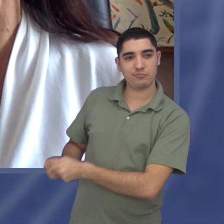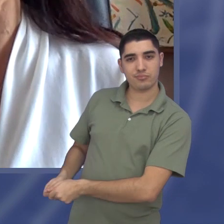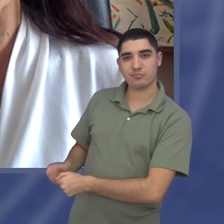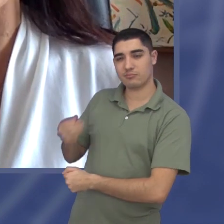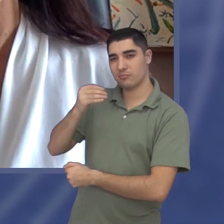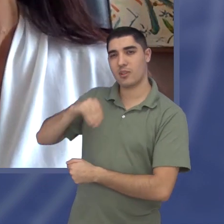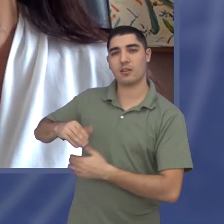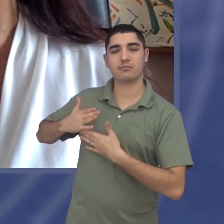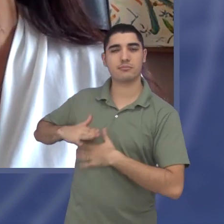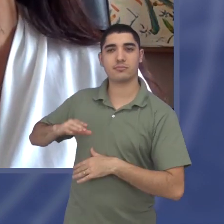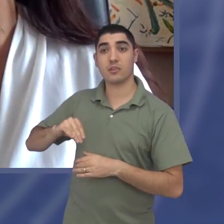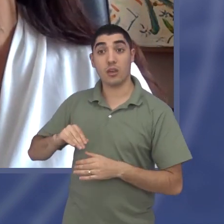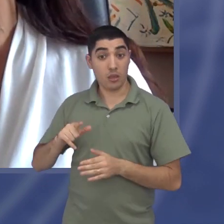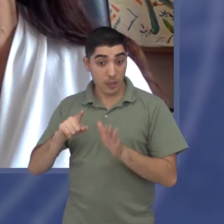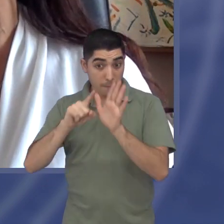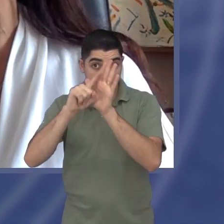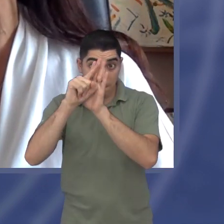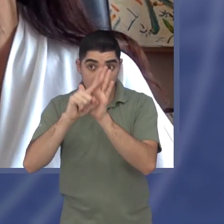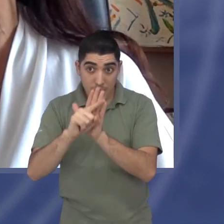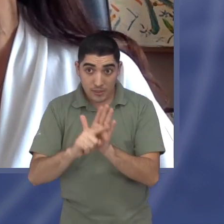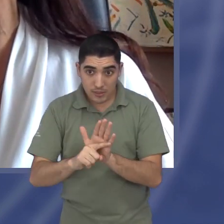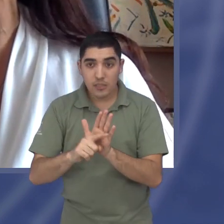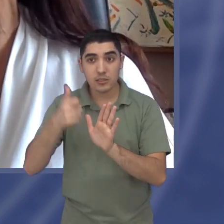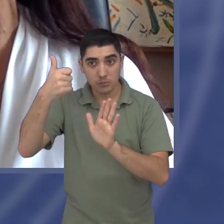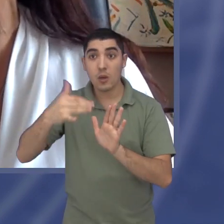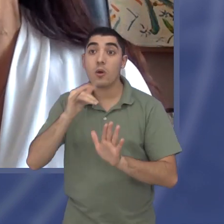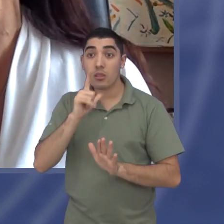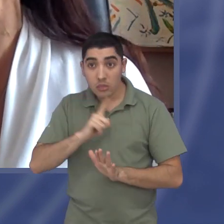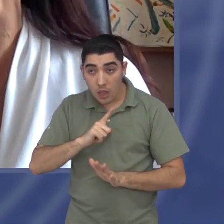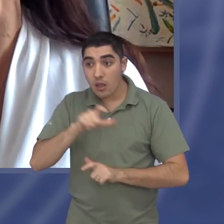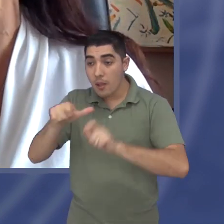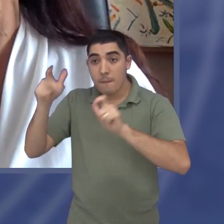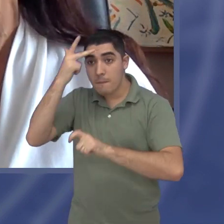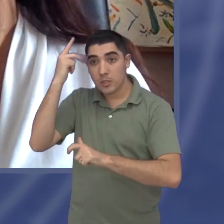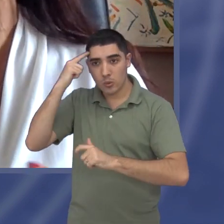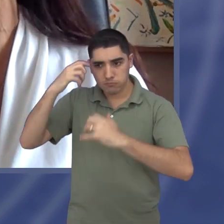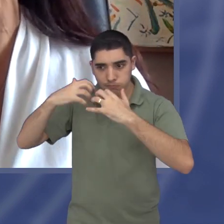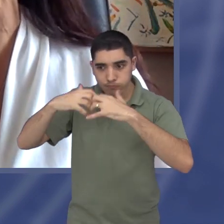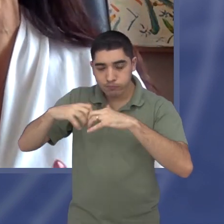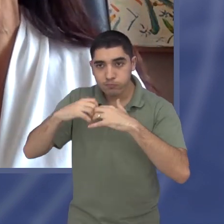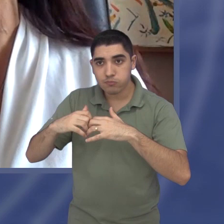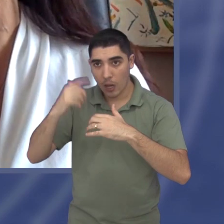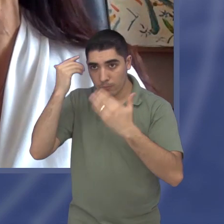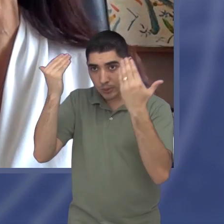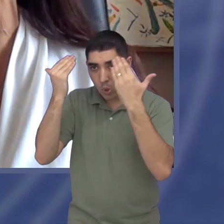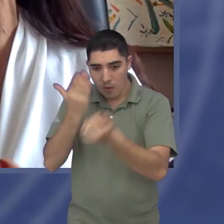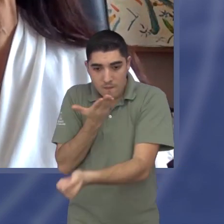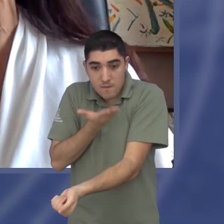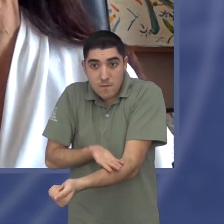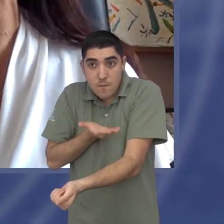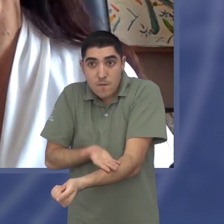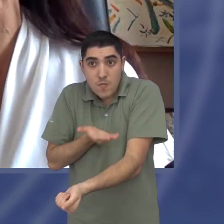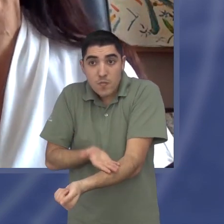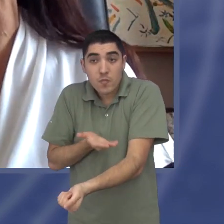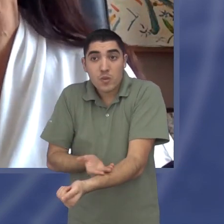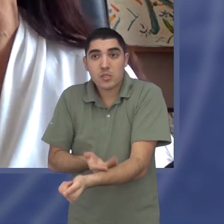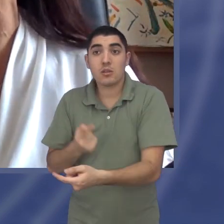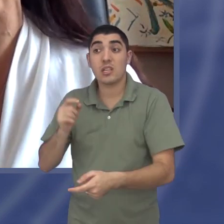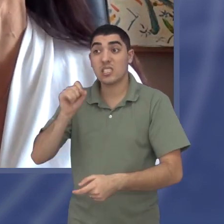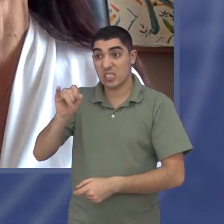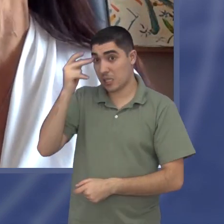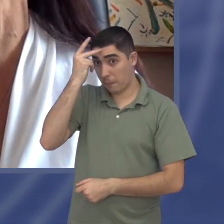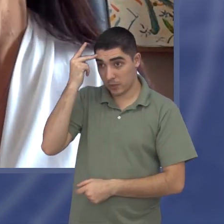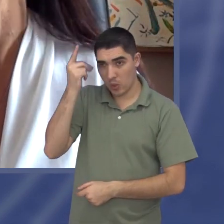desligar do celular, e muitos estudos já mostram até que há também vícios psicológicos e a síndrome da gente estar sem o